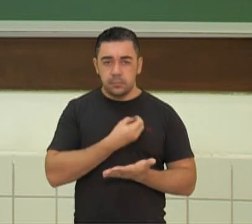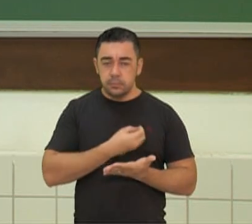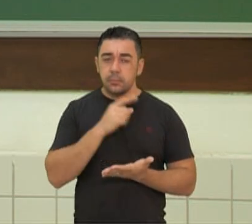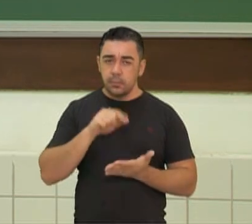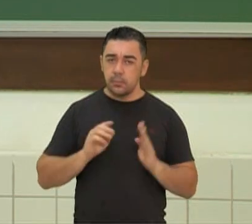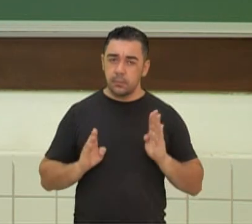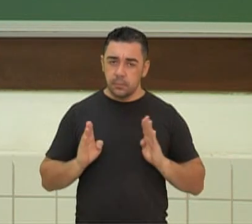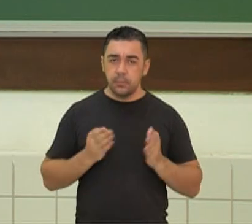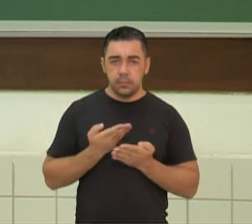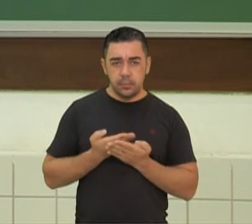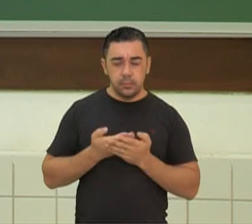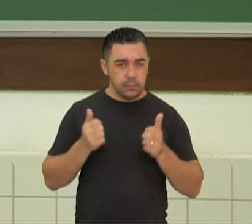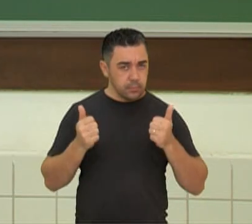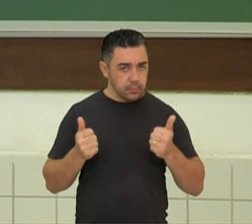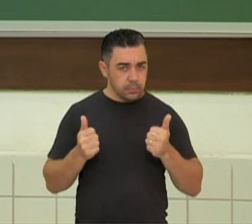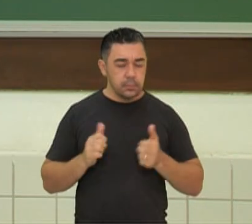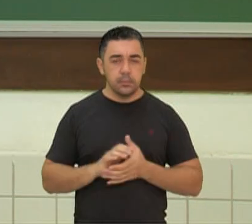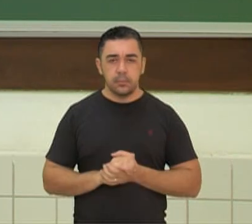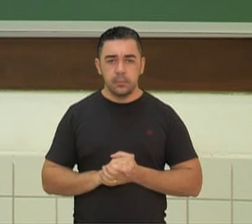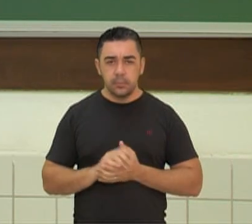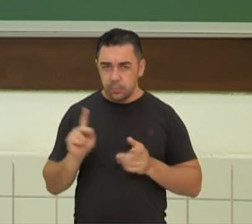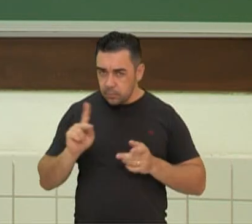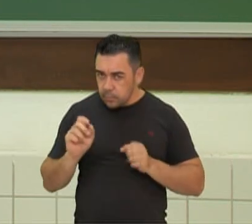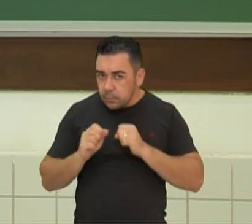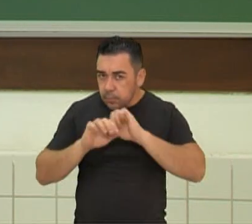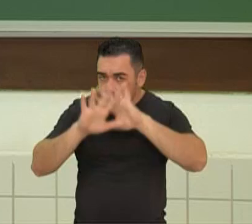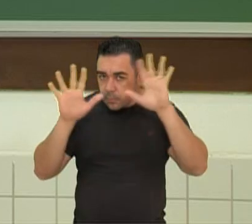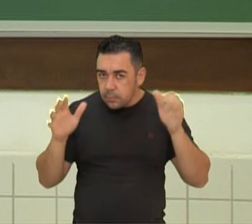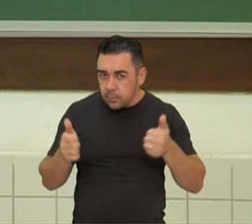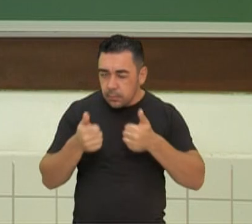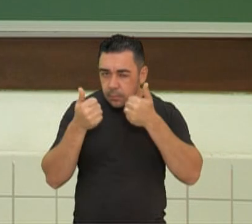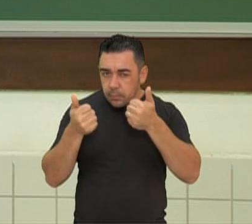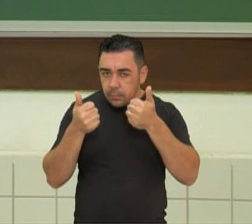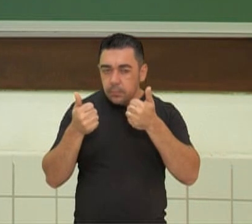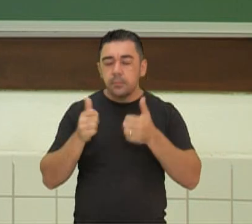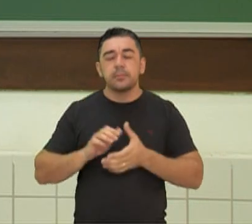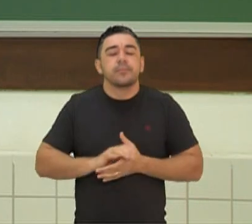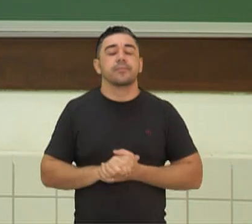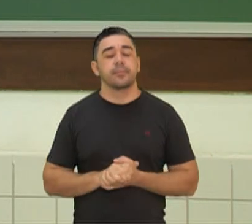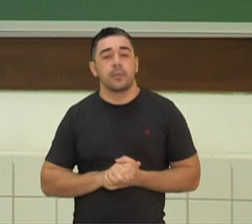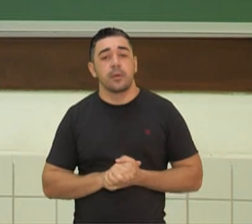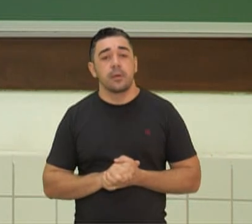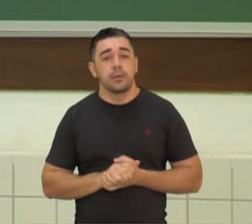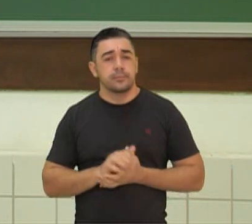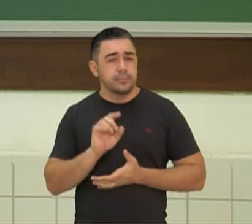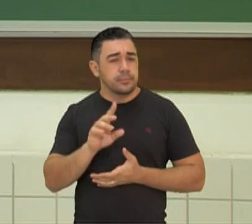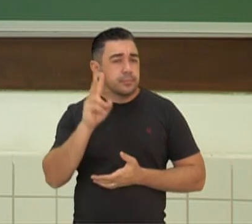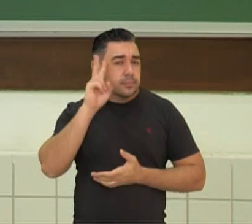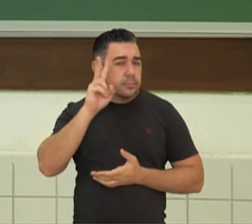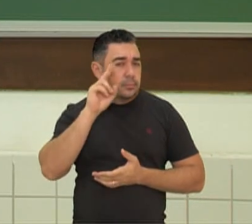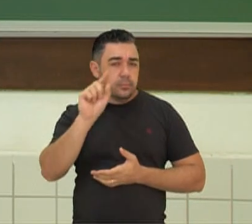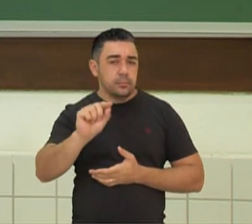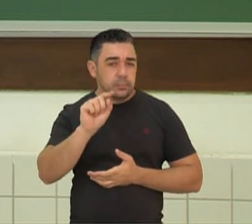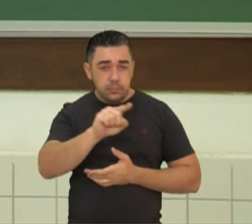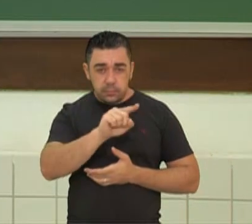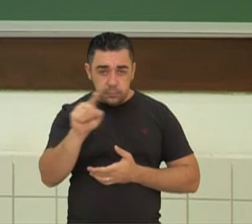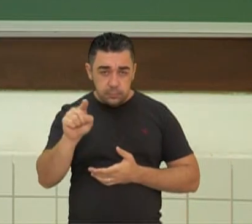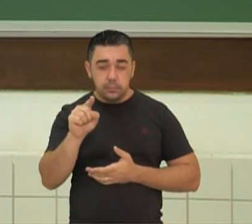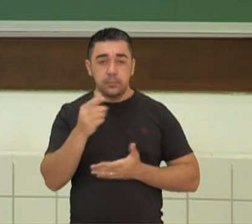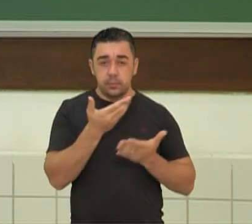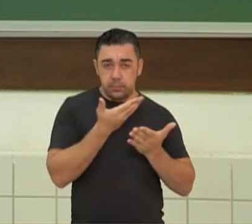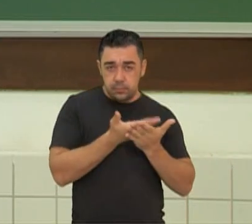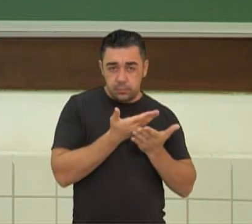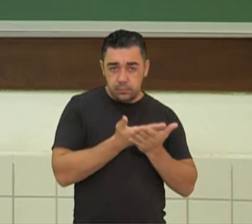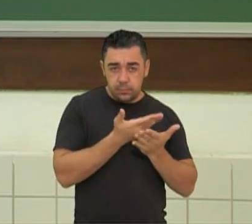estudo que nós estamos tendo. Professor, foi claro até aqui? Tudo bem? Ficou claro? Então, assim, só recapitulando. Quem está assistindo a aula